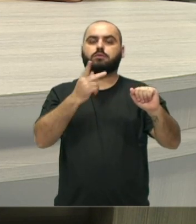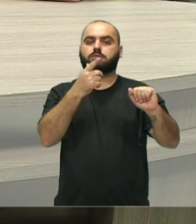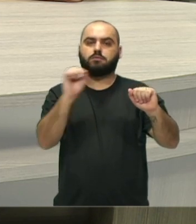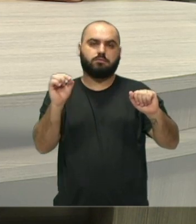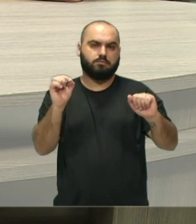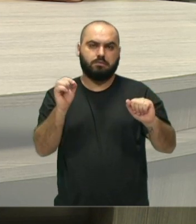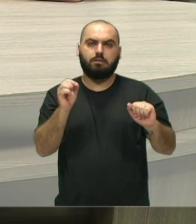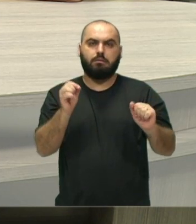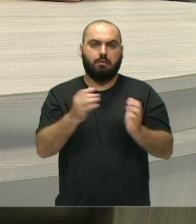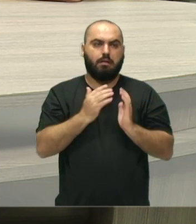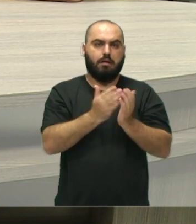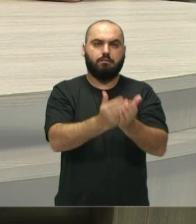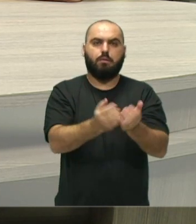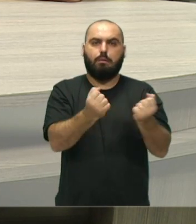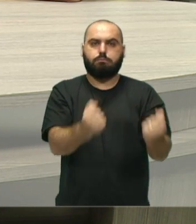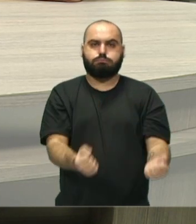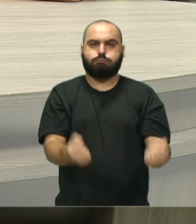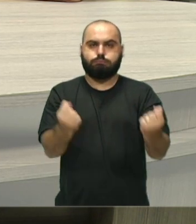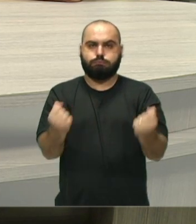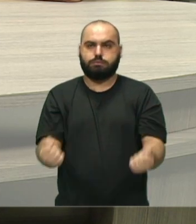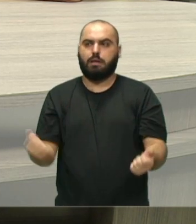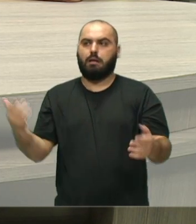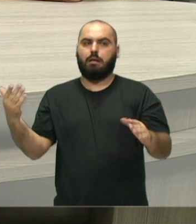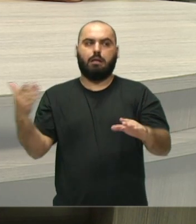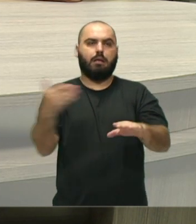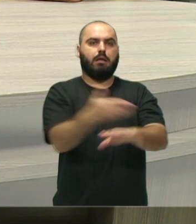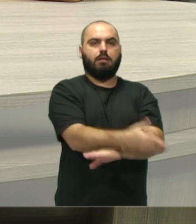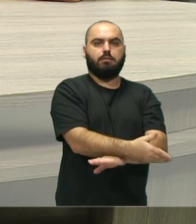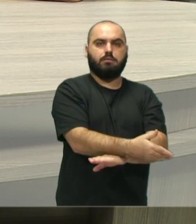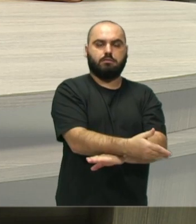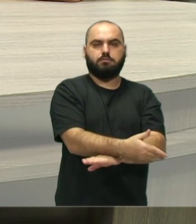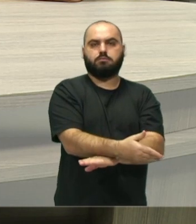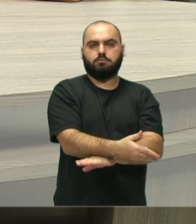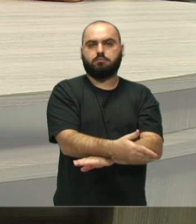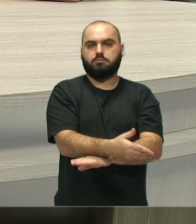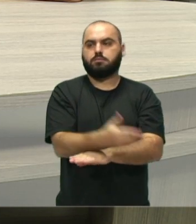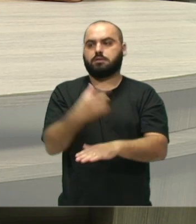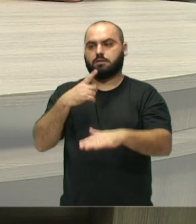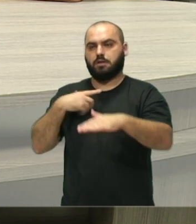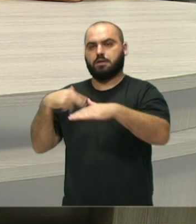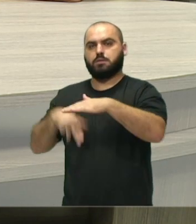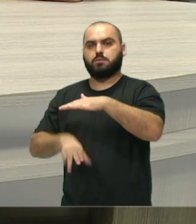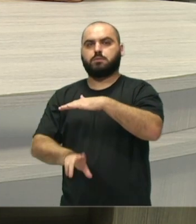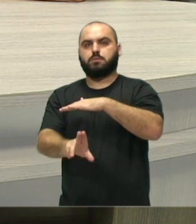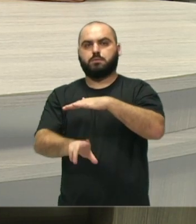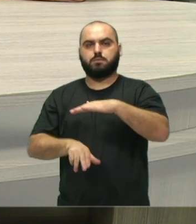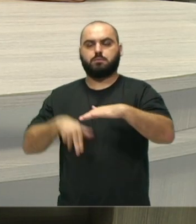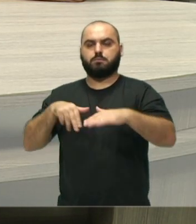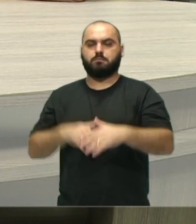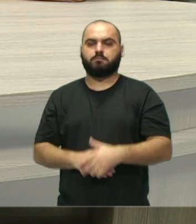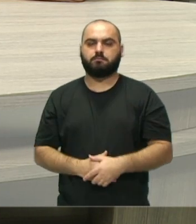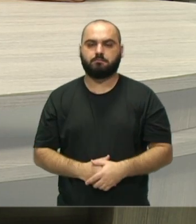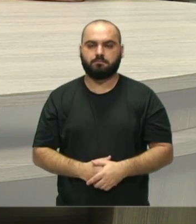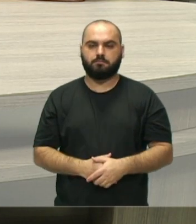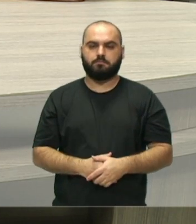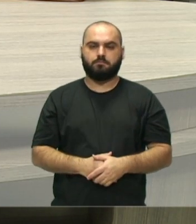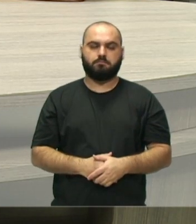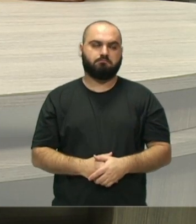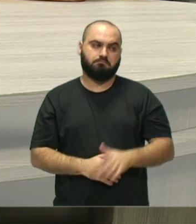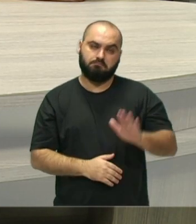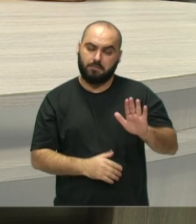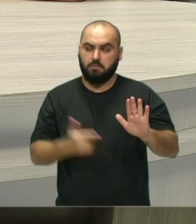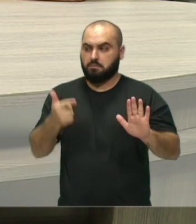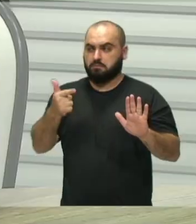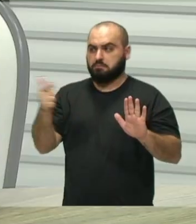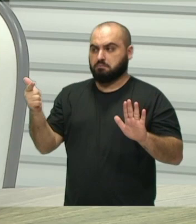cada vez maiores, entrando pelo mesmo leito de rio, onde debaixo tem um túnel? Então, não tem interferência do ponto